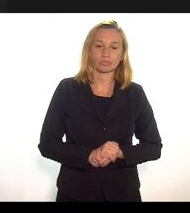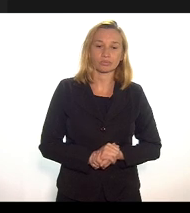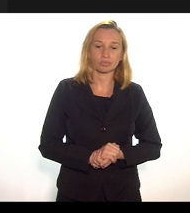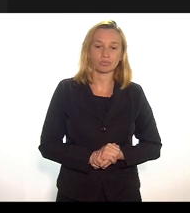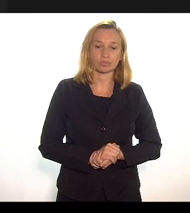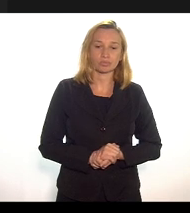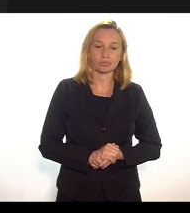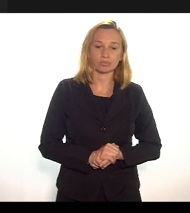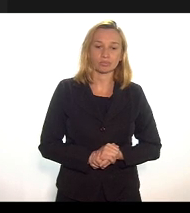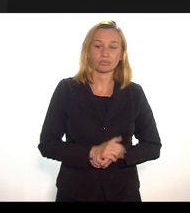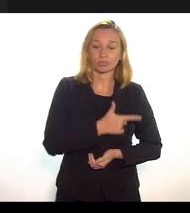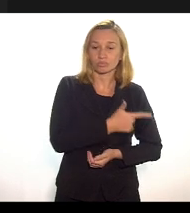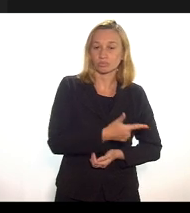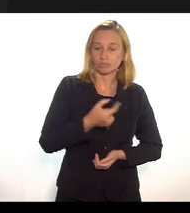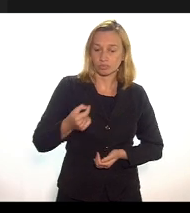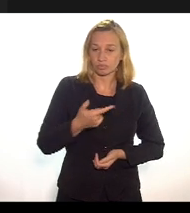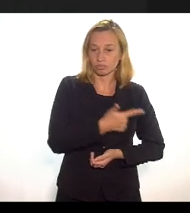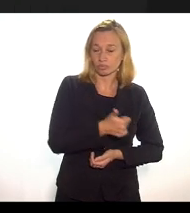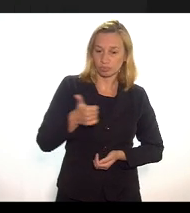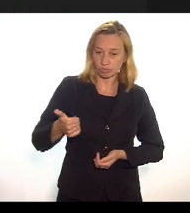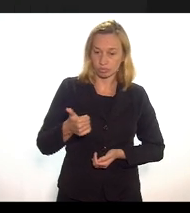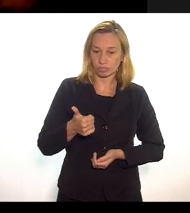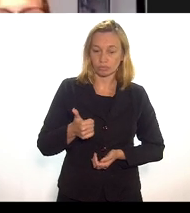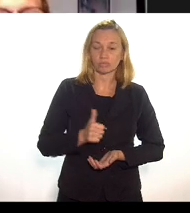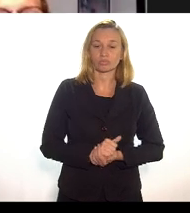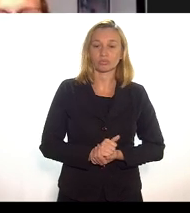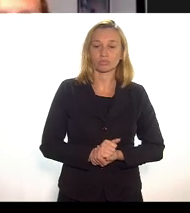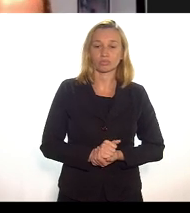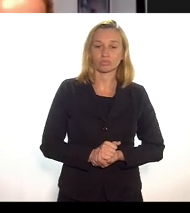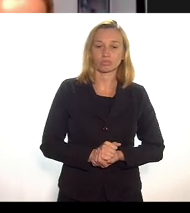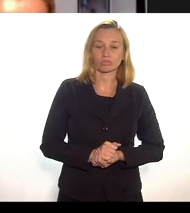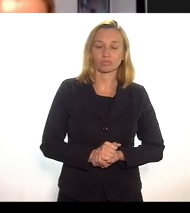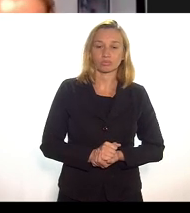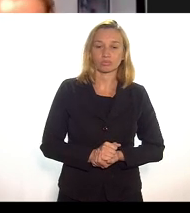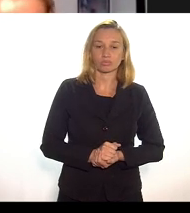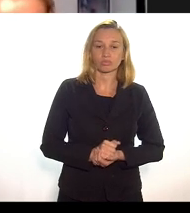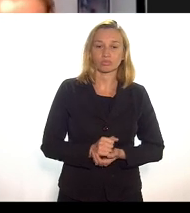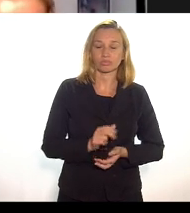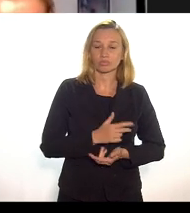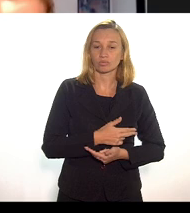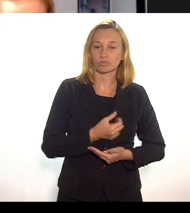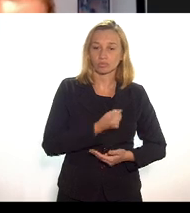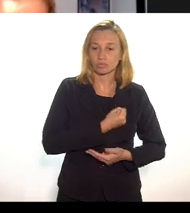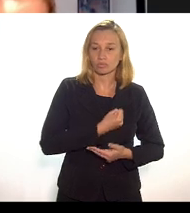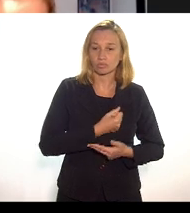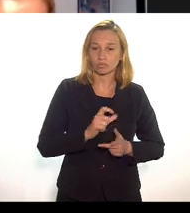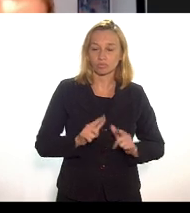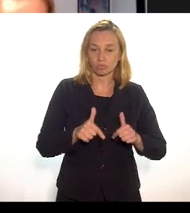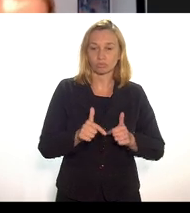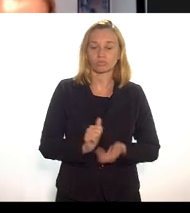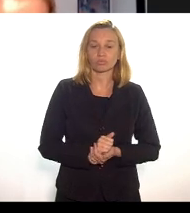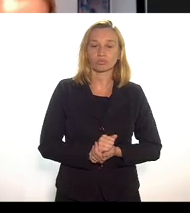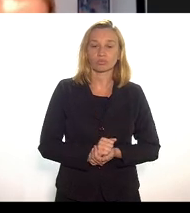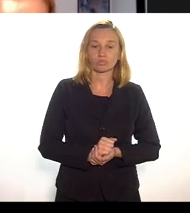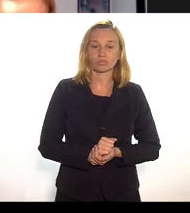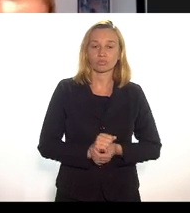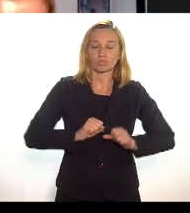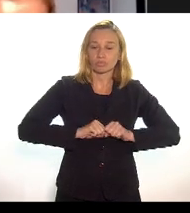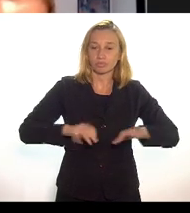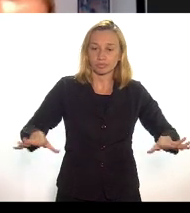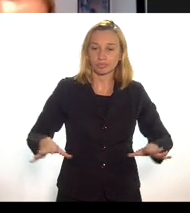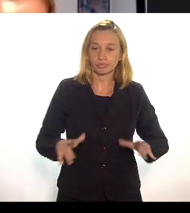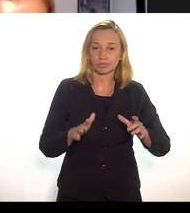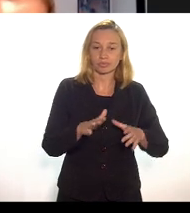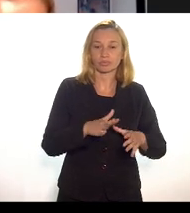propusemos ao longo de 2020 e 2021 inúmeras ações públicas visando a ampliação da rede